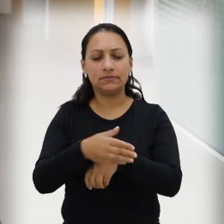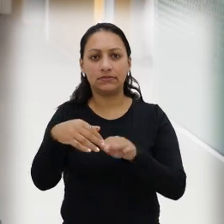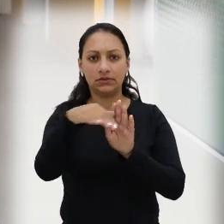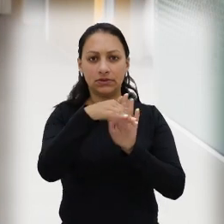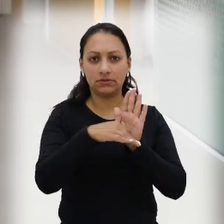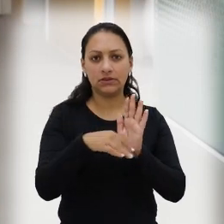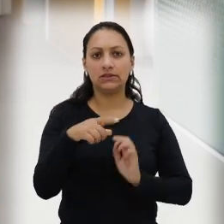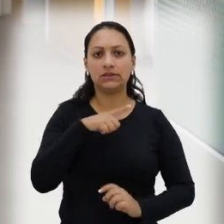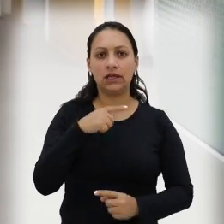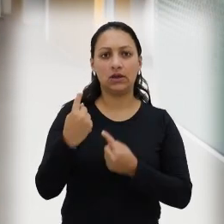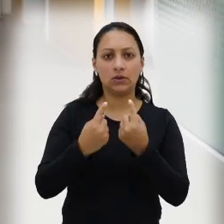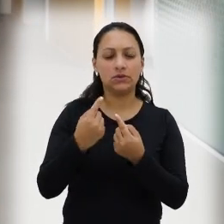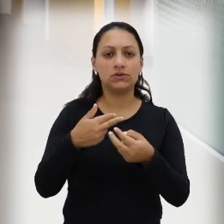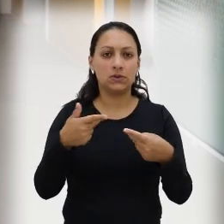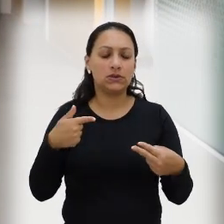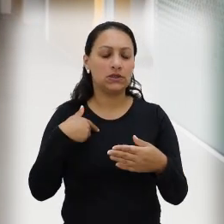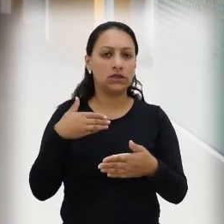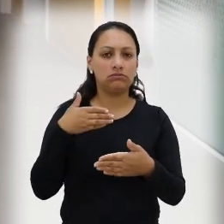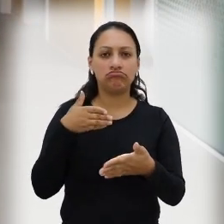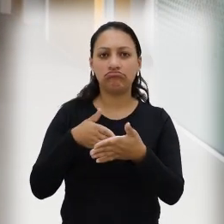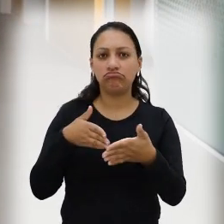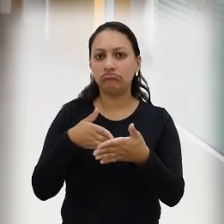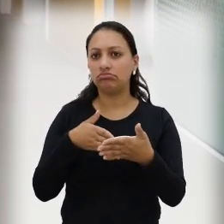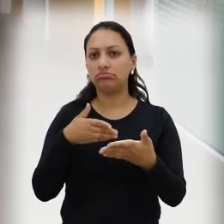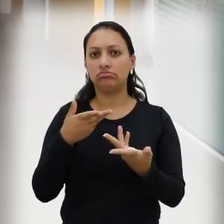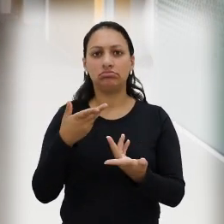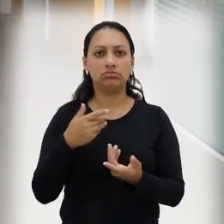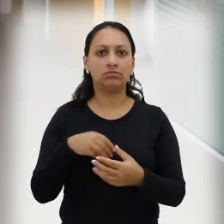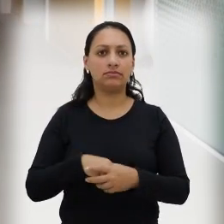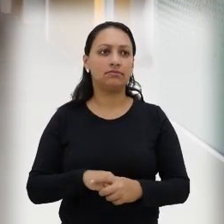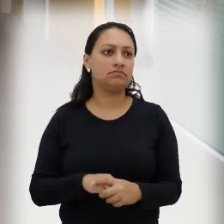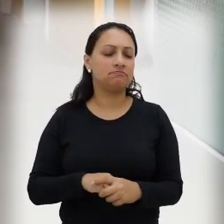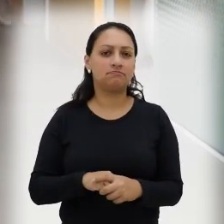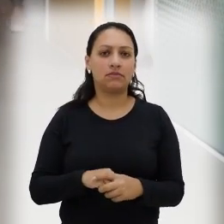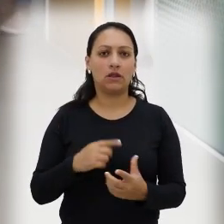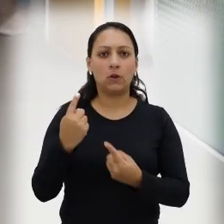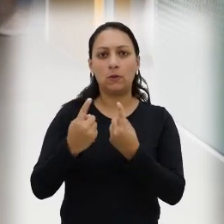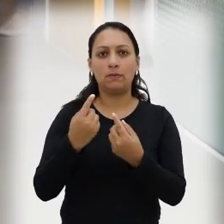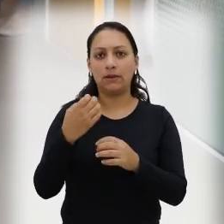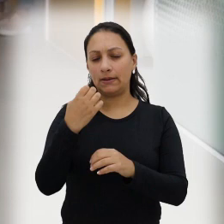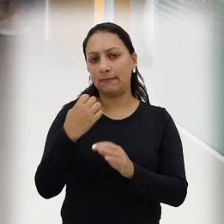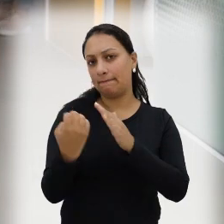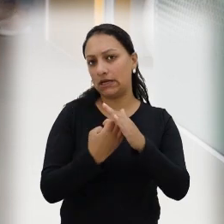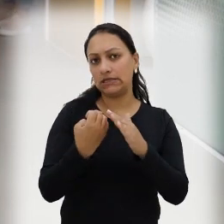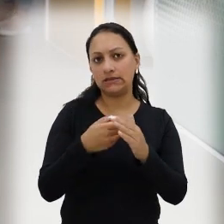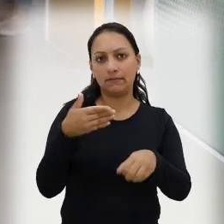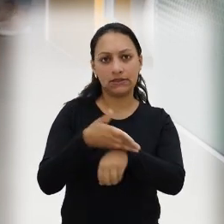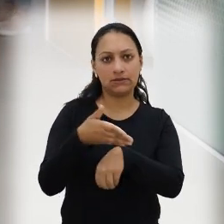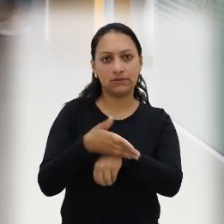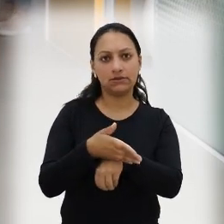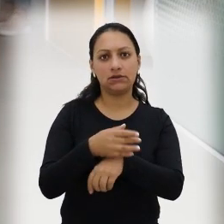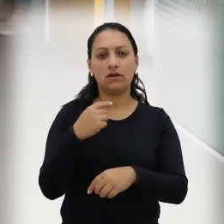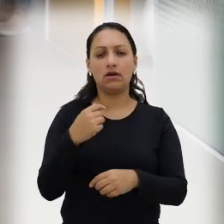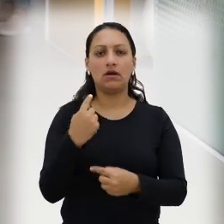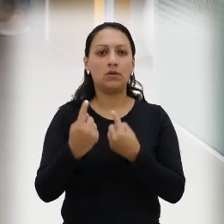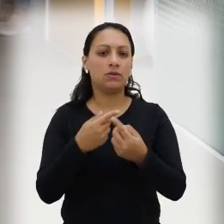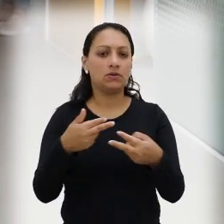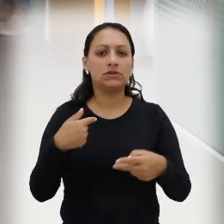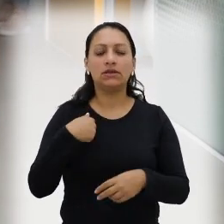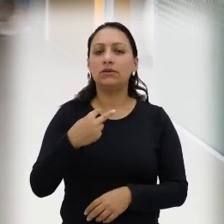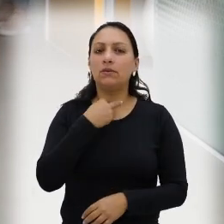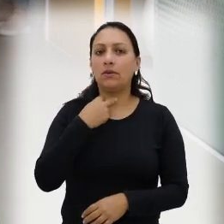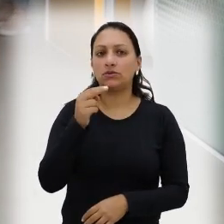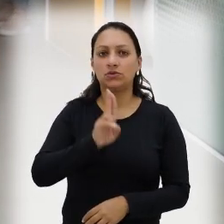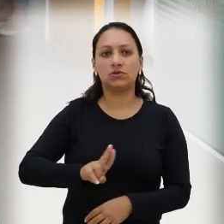programa. Tem alguma coisa que se restringe em relação a alguma empresa participante, ou, enfim, algo que a gente não possa